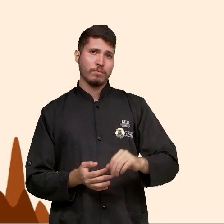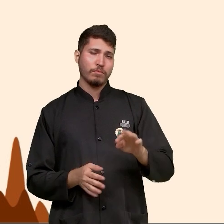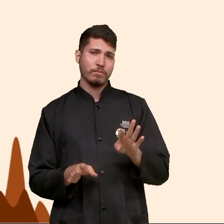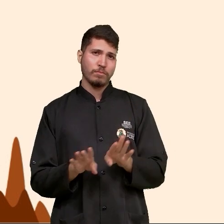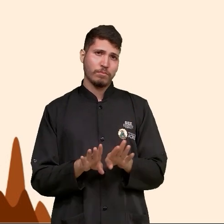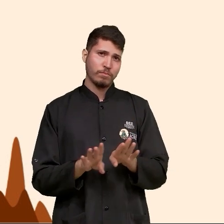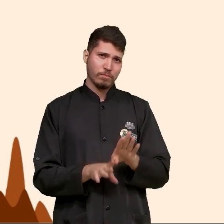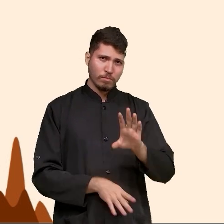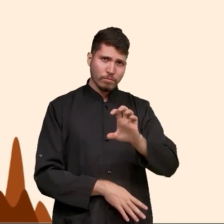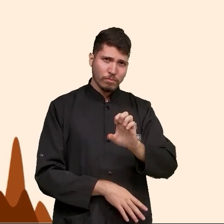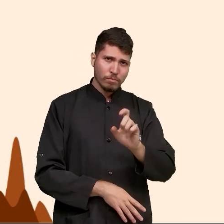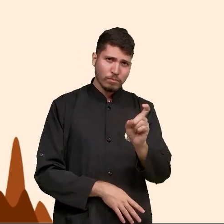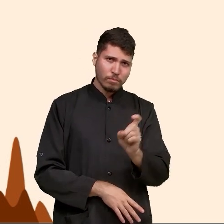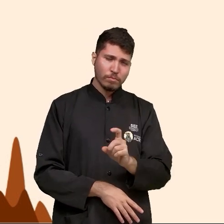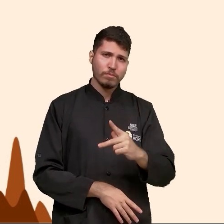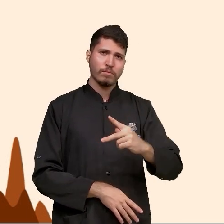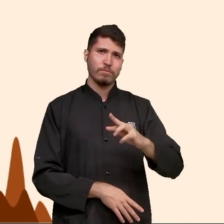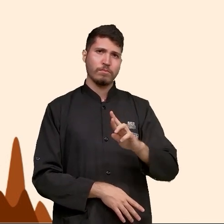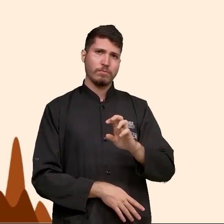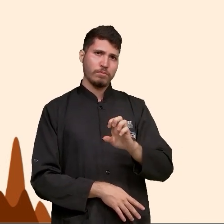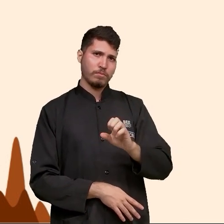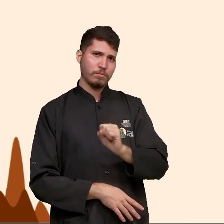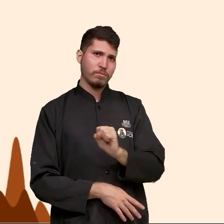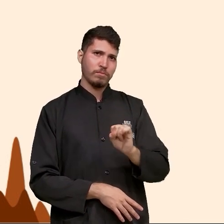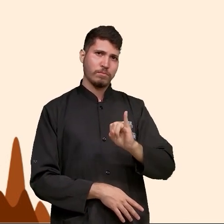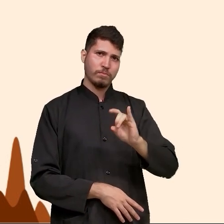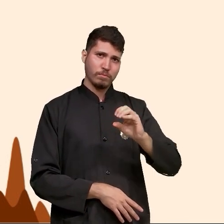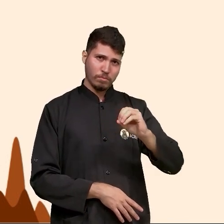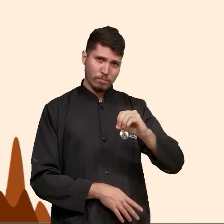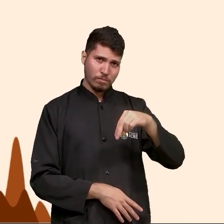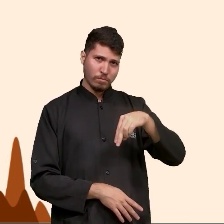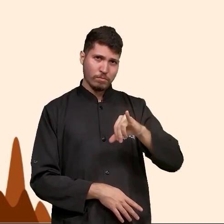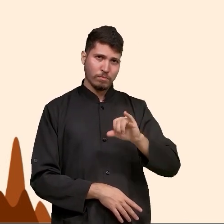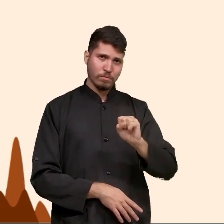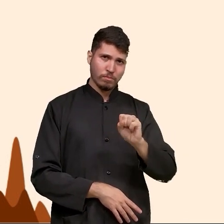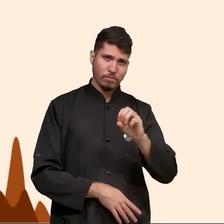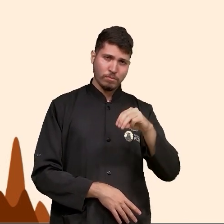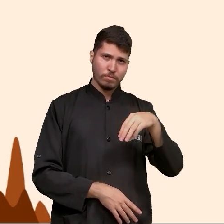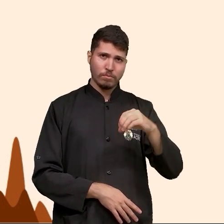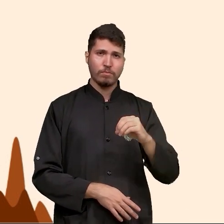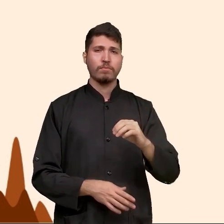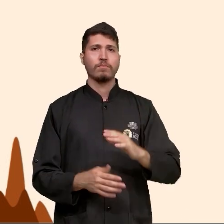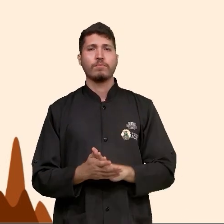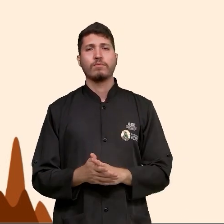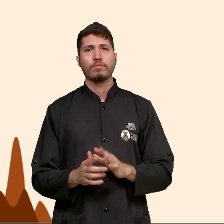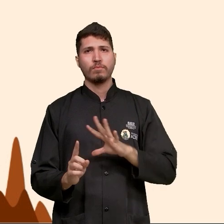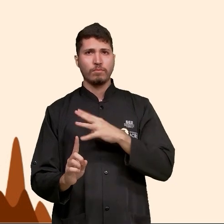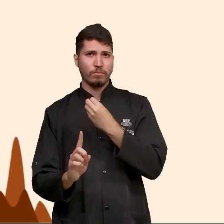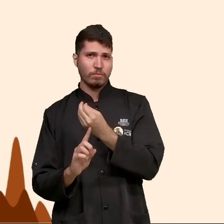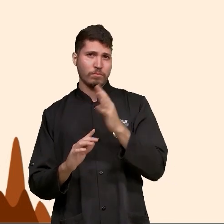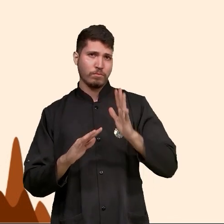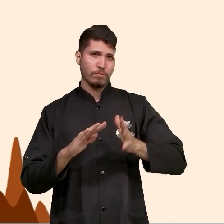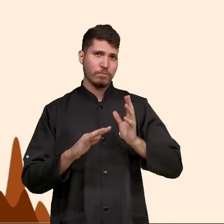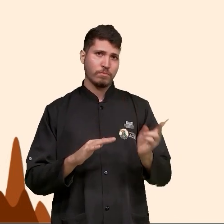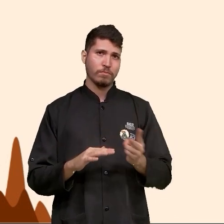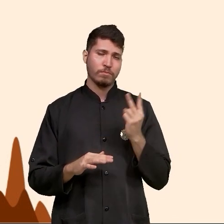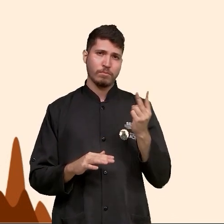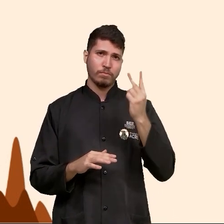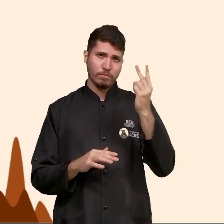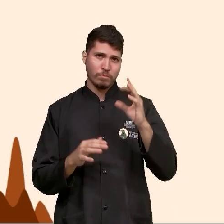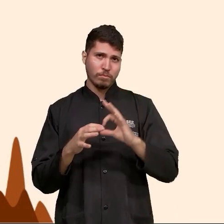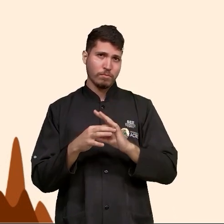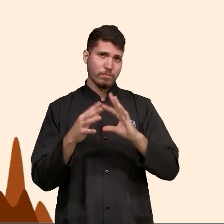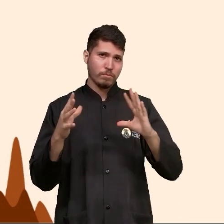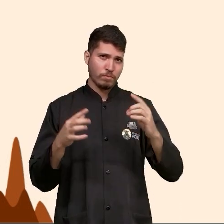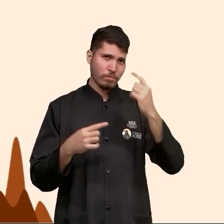as experimentações eletrônicas. E a arte contemporânea, ela valoriza a liberdade criativa e os